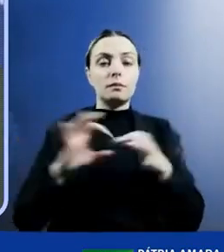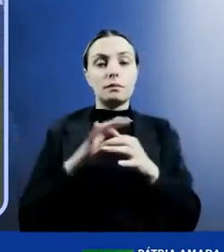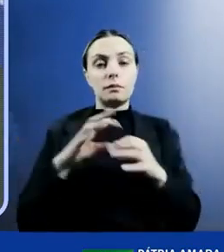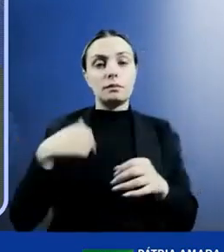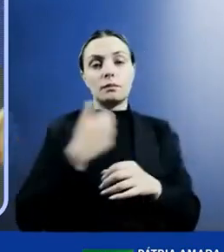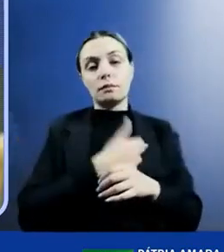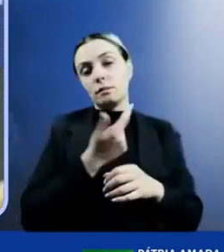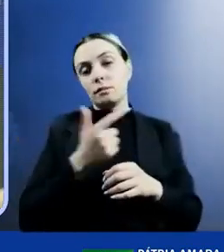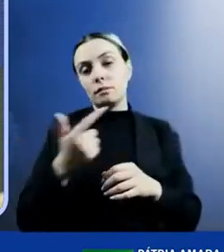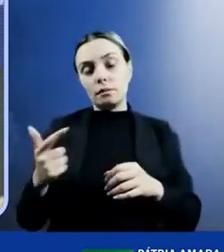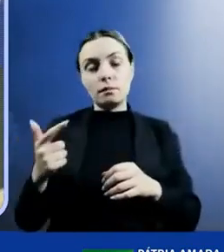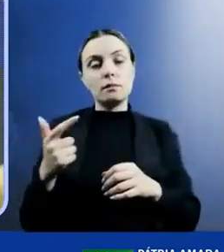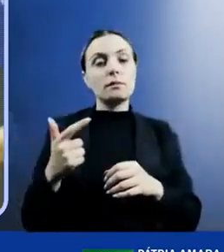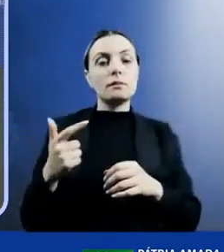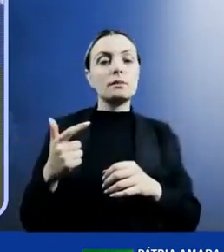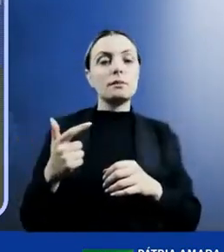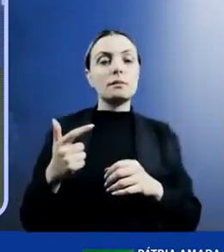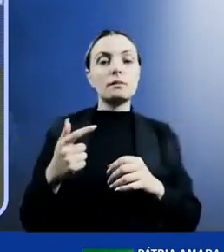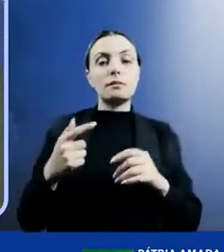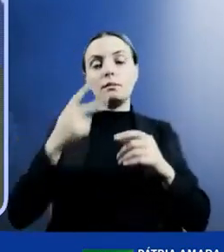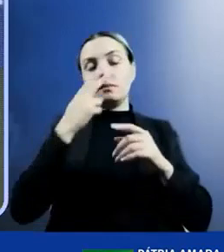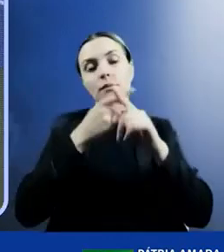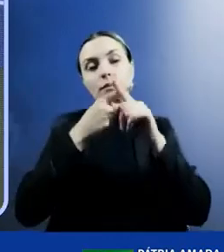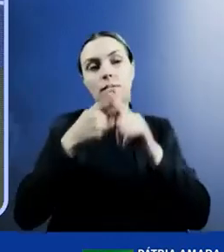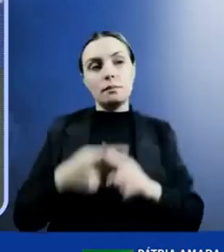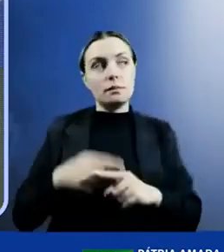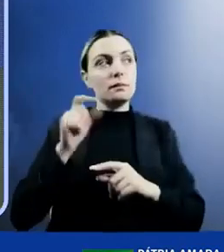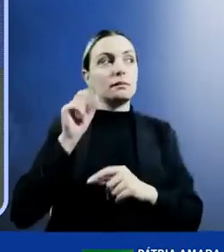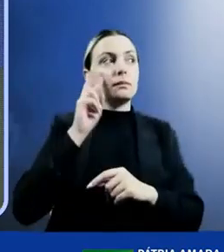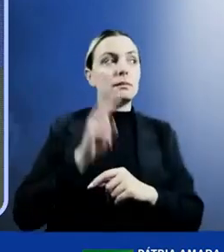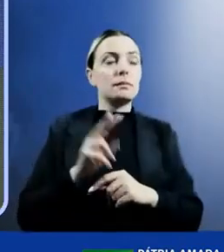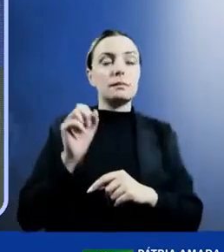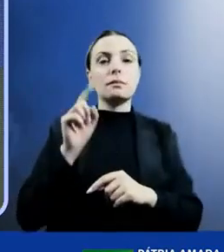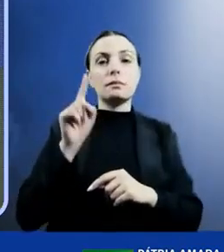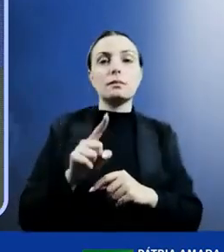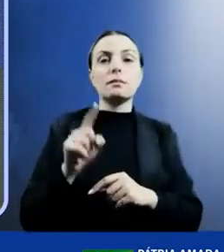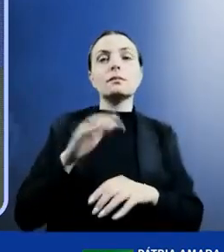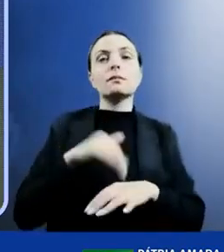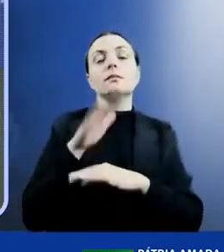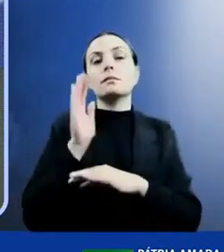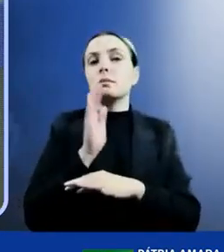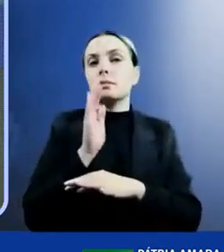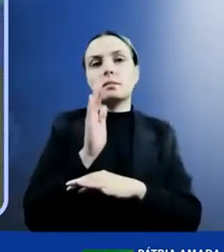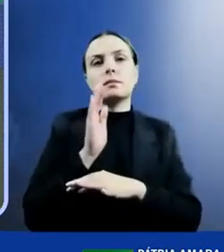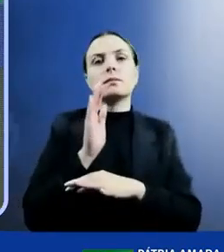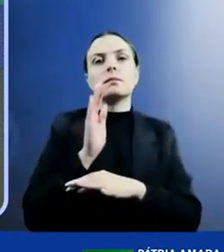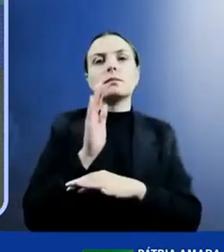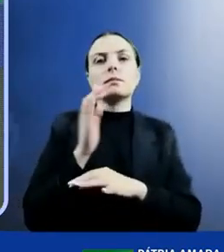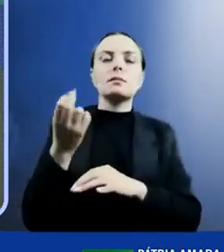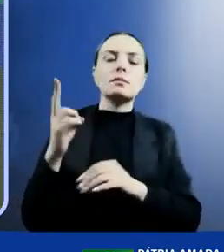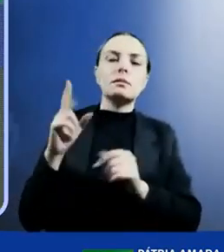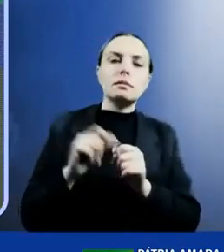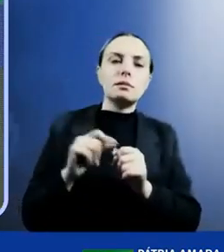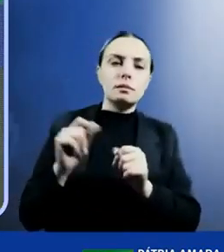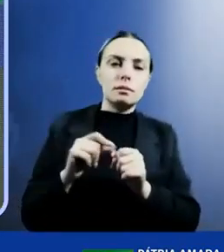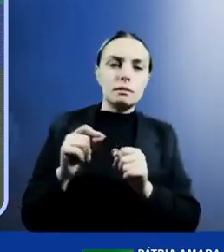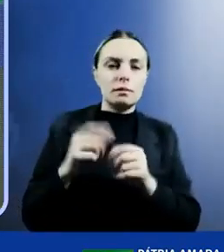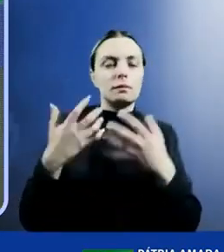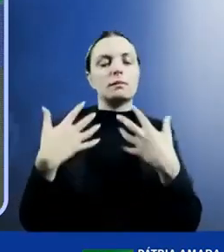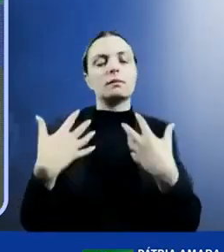aquela velha disputa para ver quem dá mais, abrindo ou fazendo concessões ao setor